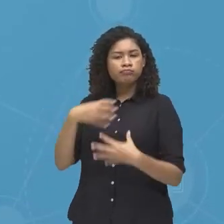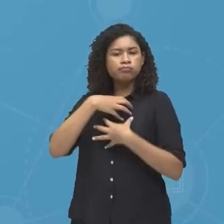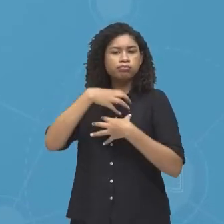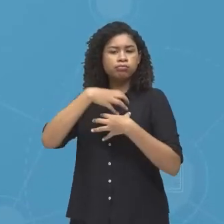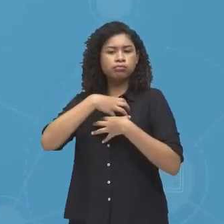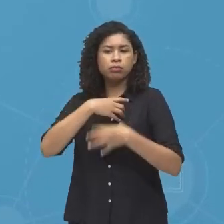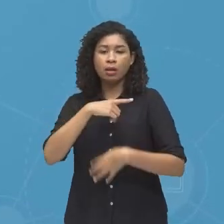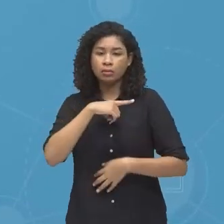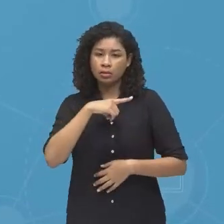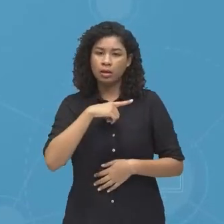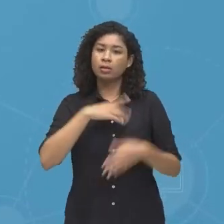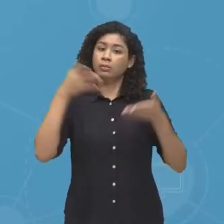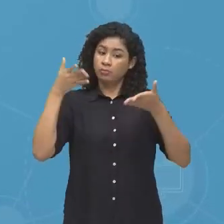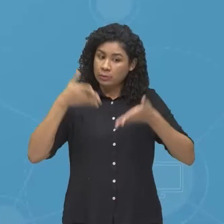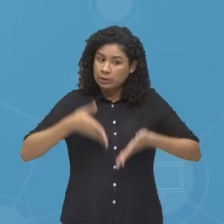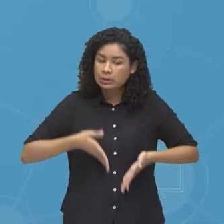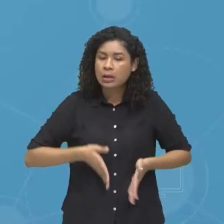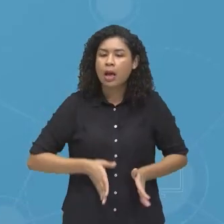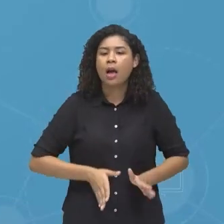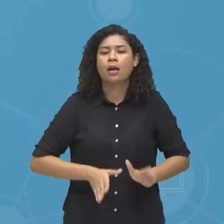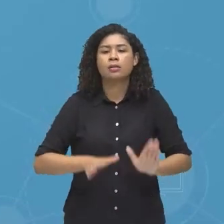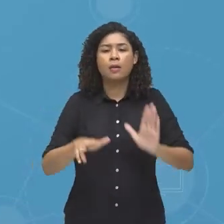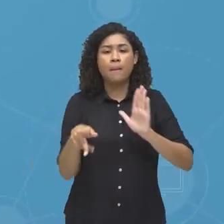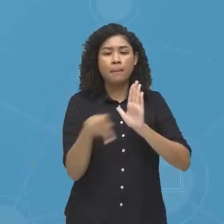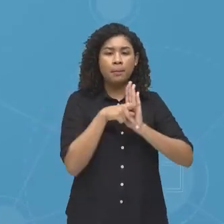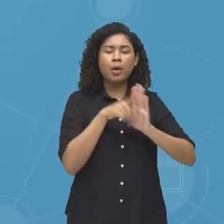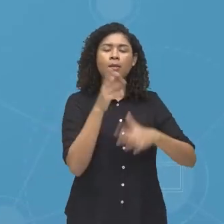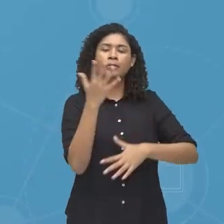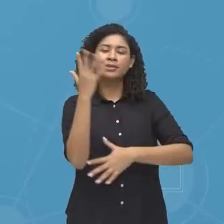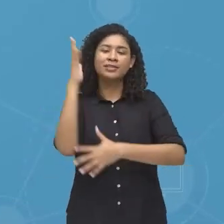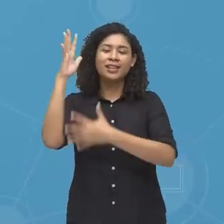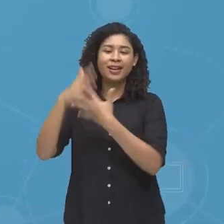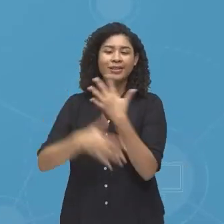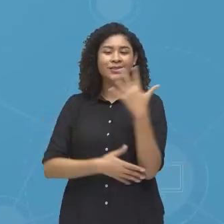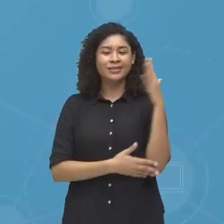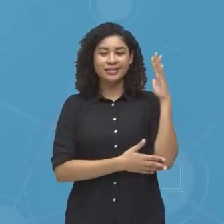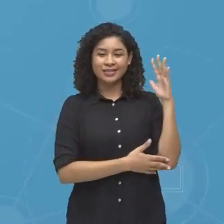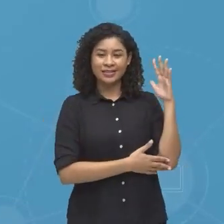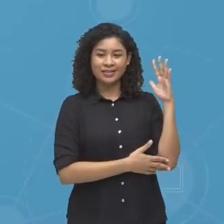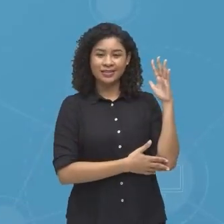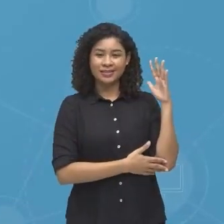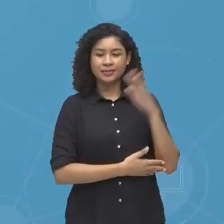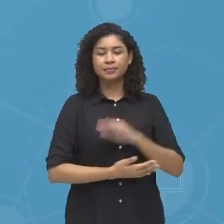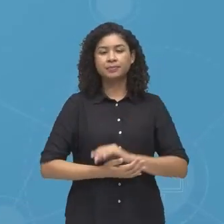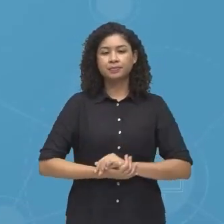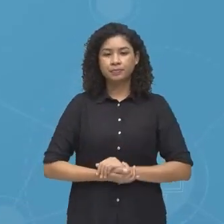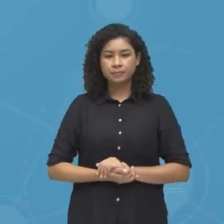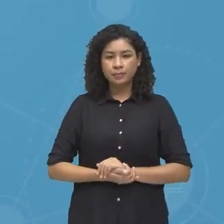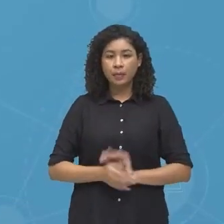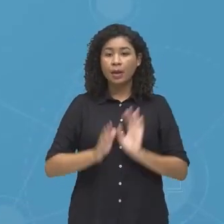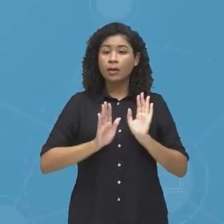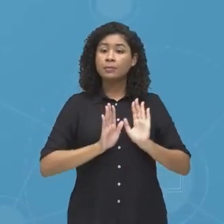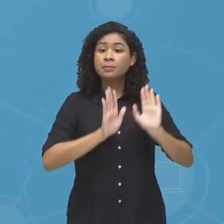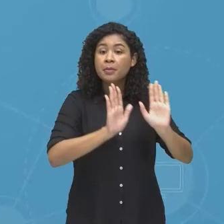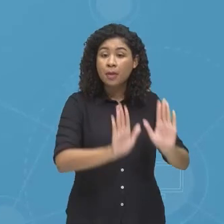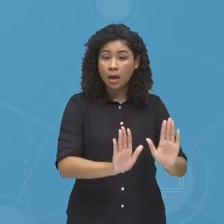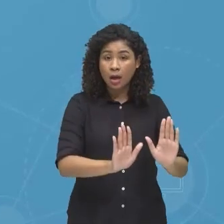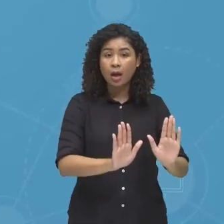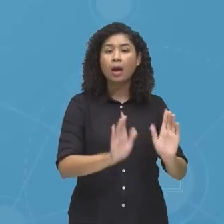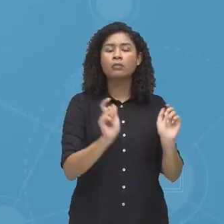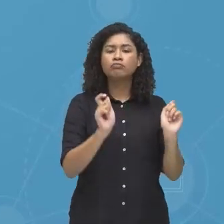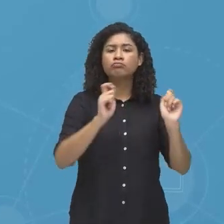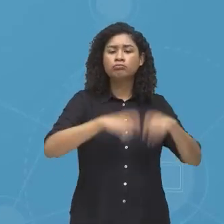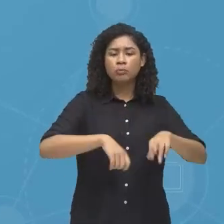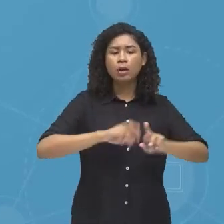nascemos como parte da natureza que está aí. Por outro lado, o que